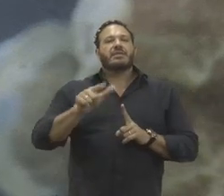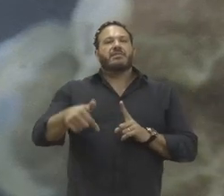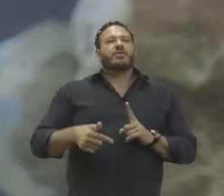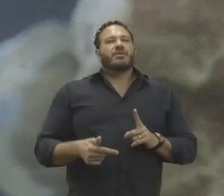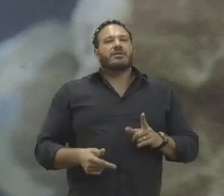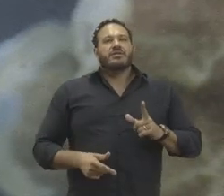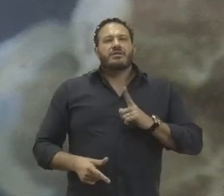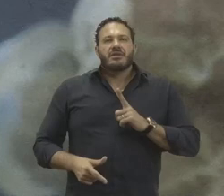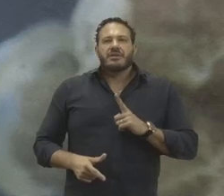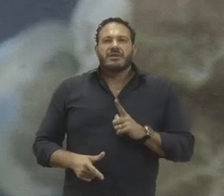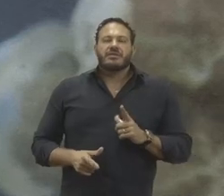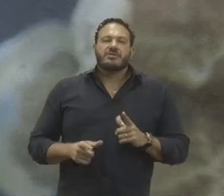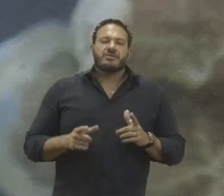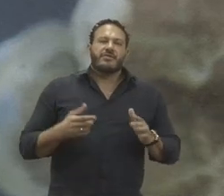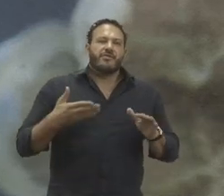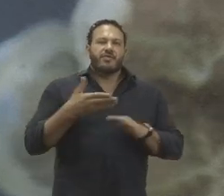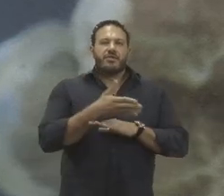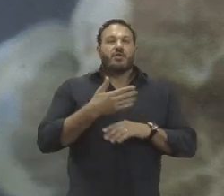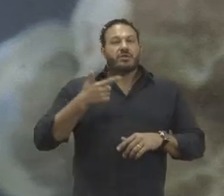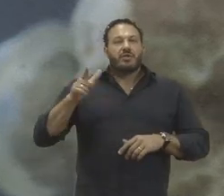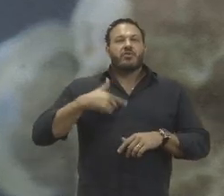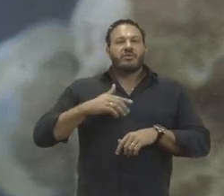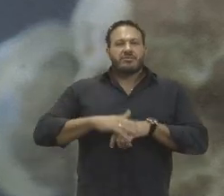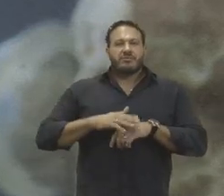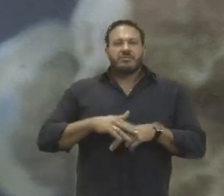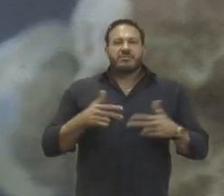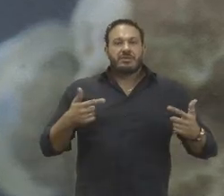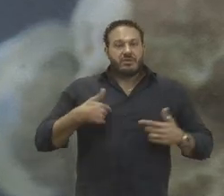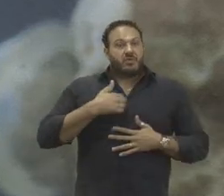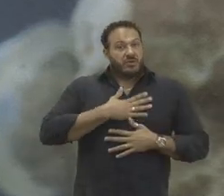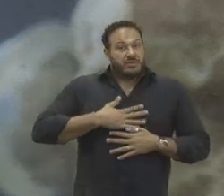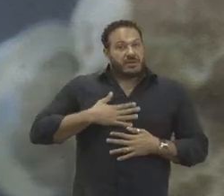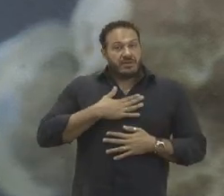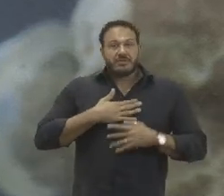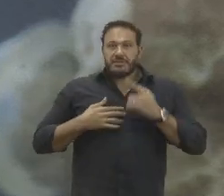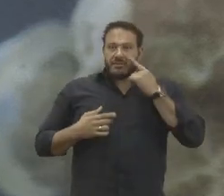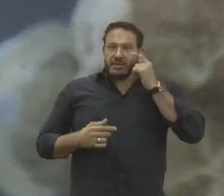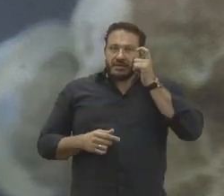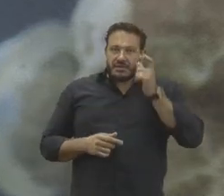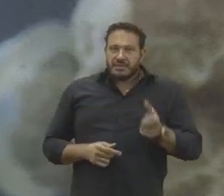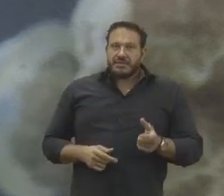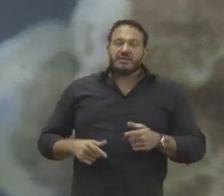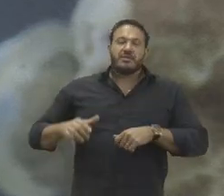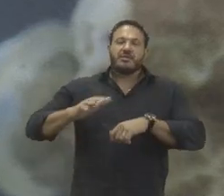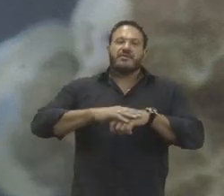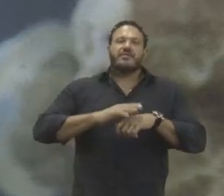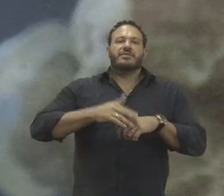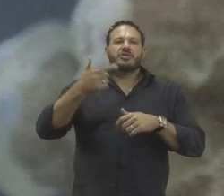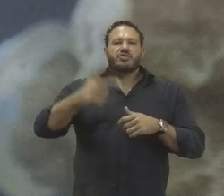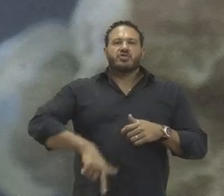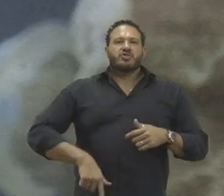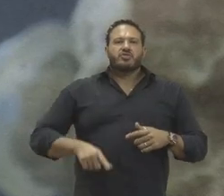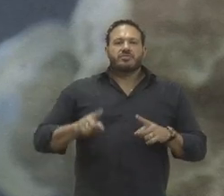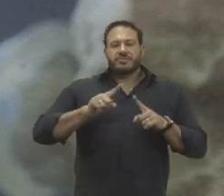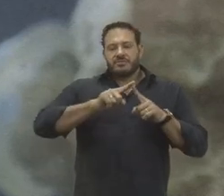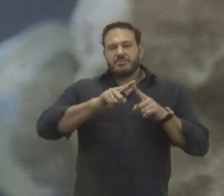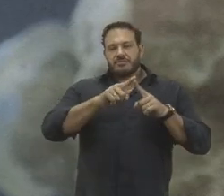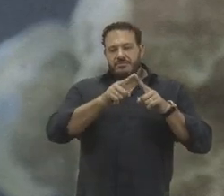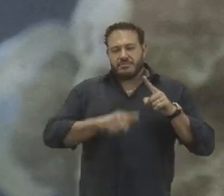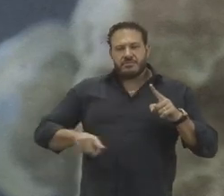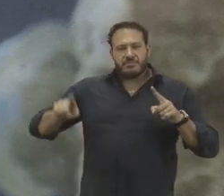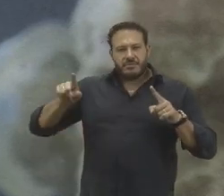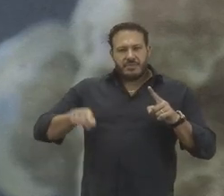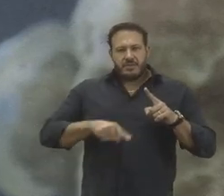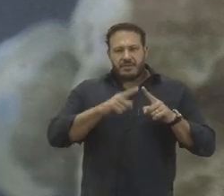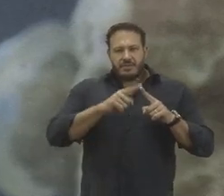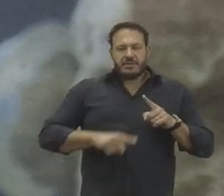eh também outra coisa que eu fiz foi muito interessante que foi eh refazer a viagem do Bartolomeu Dias em torno do